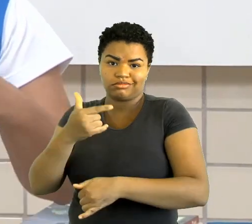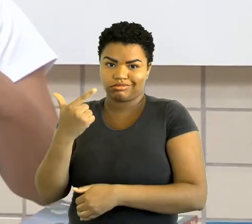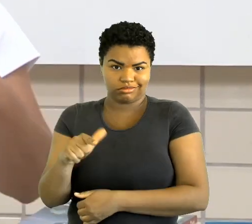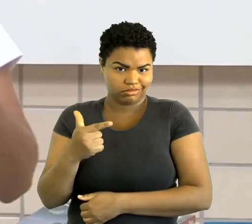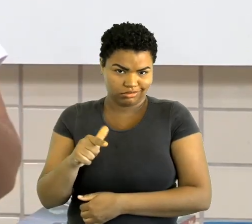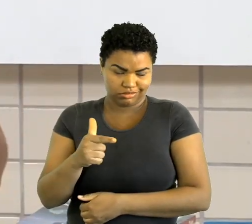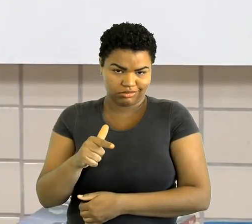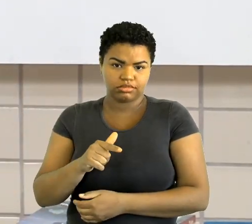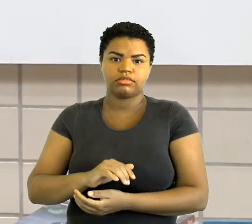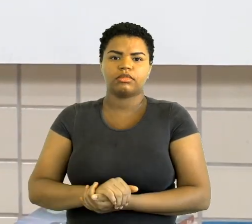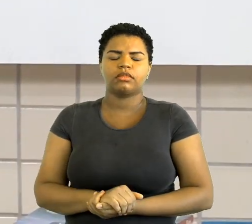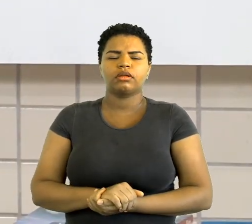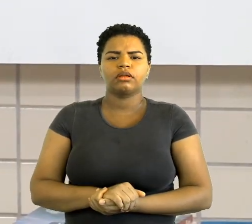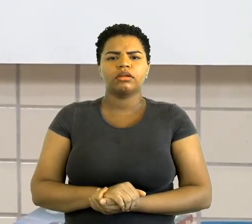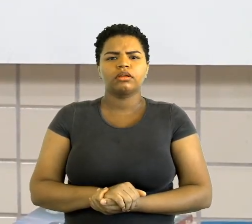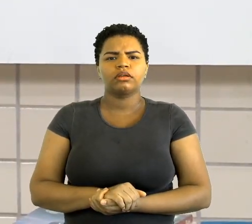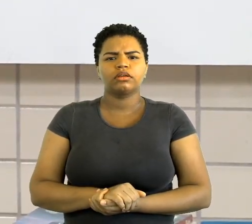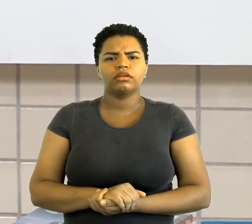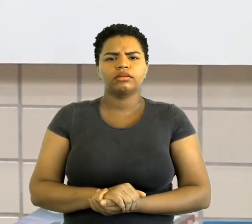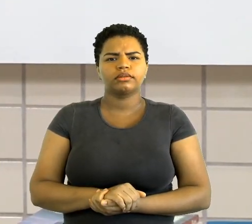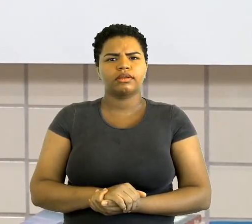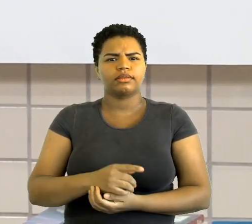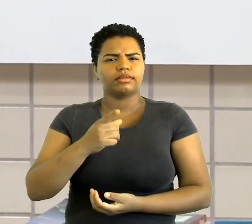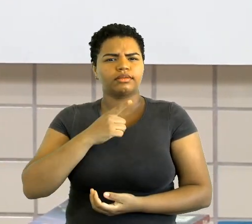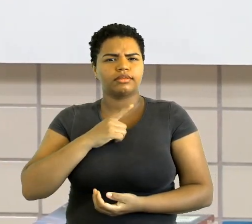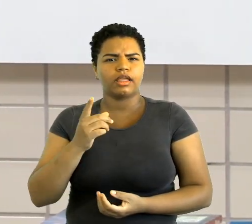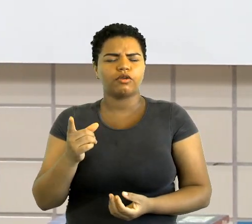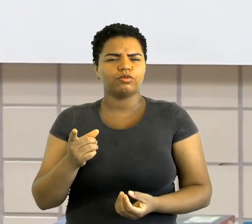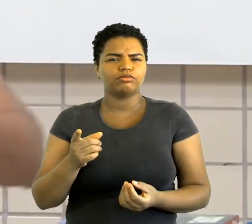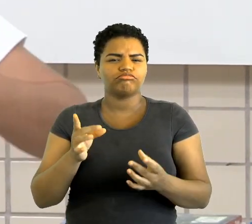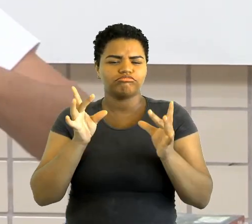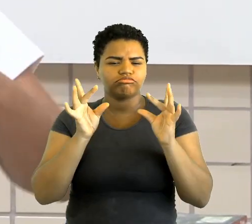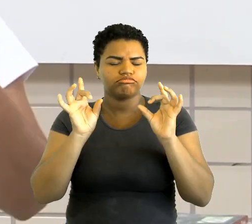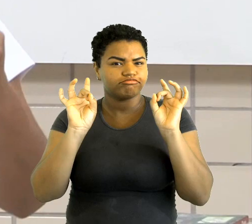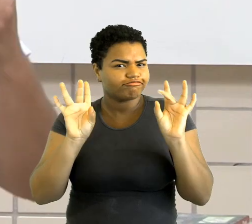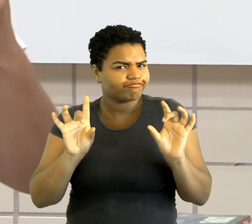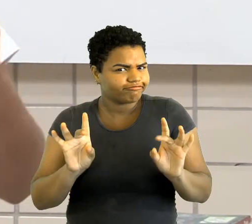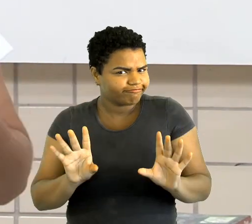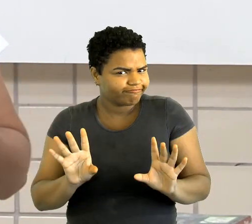a gente tem uma peculiaridade.